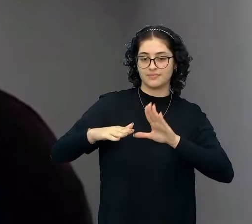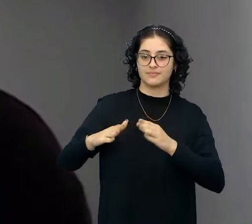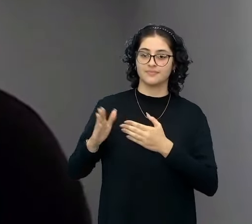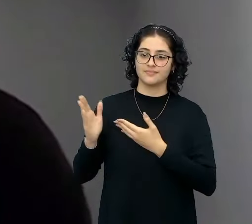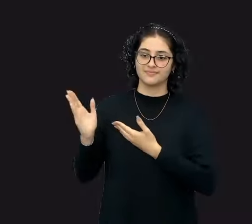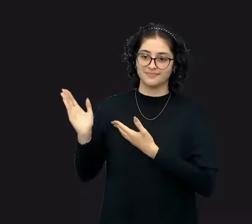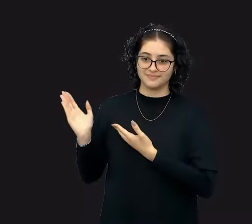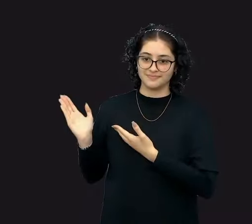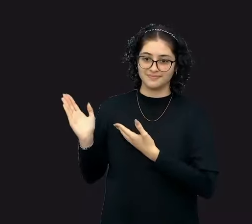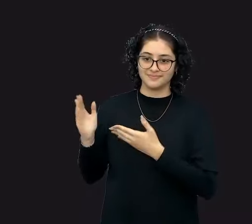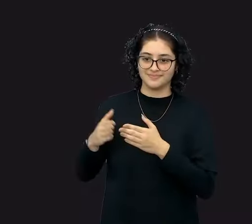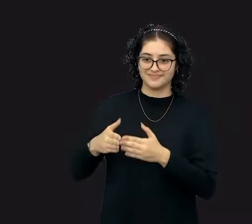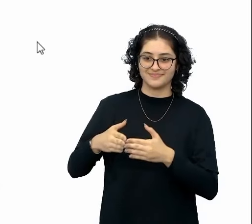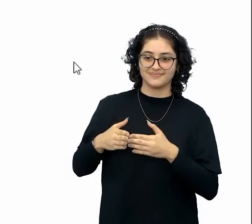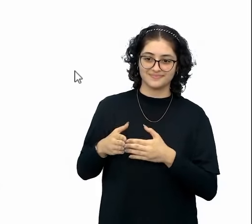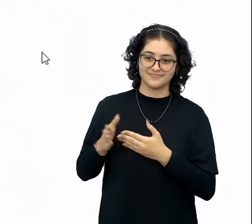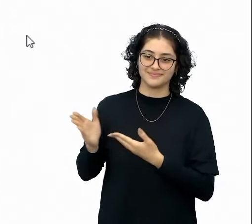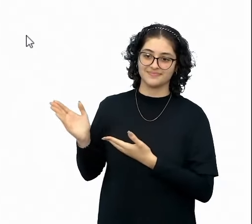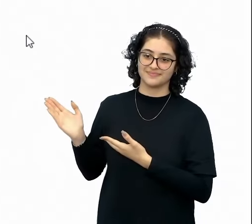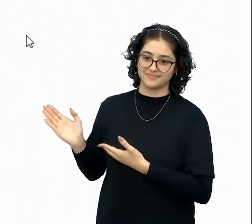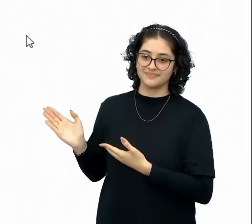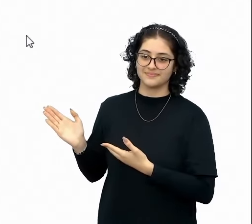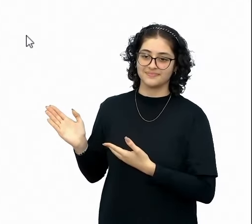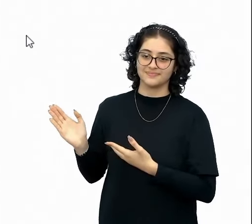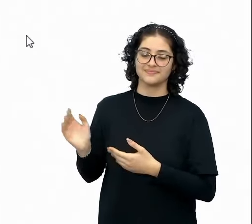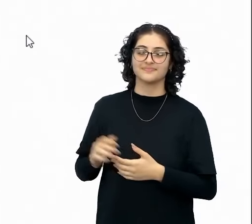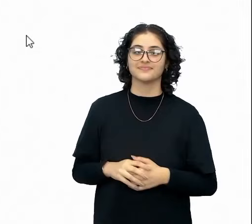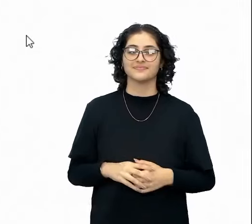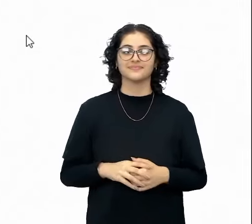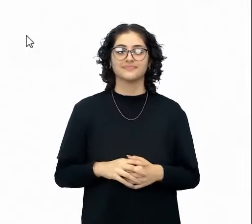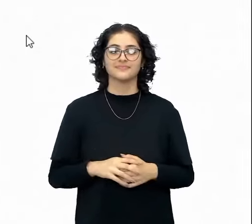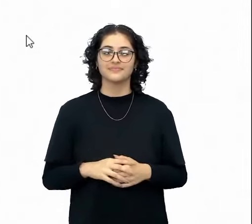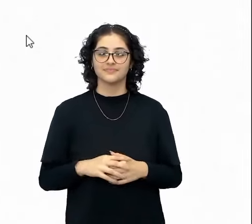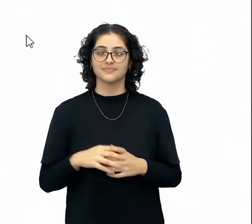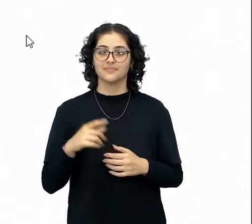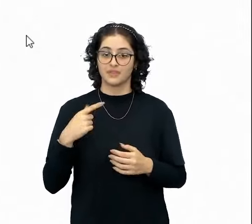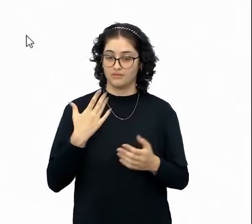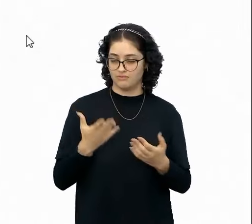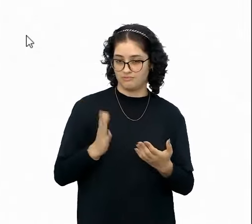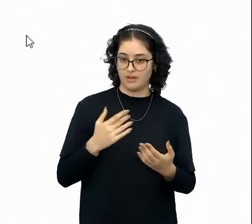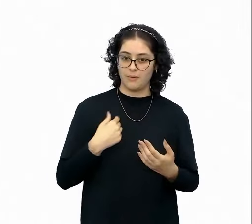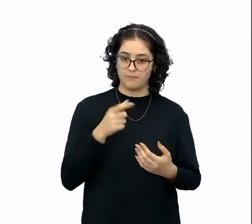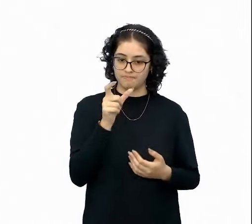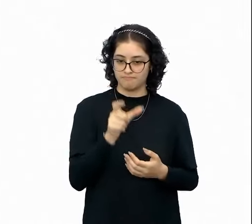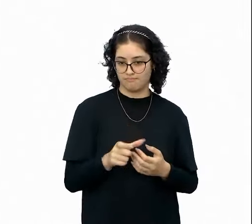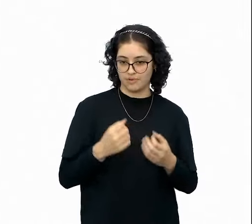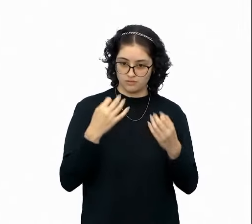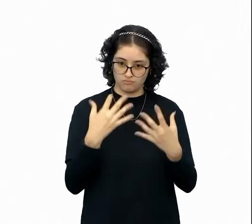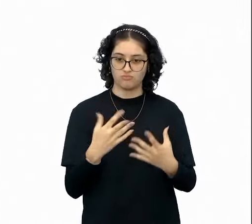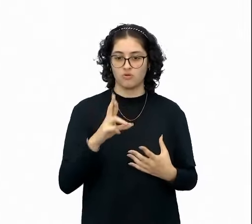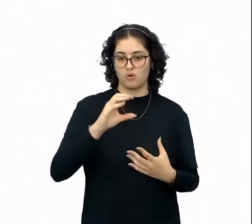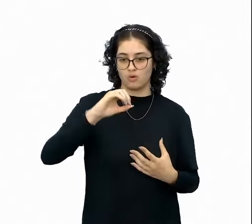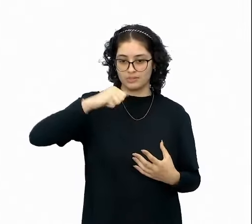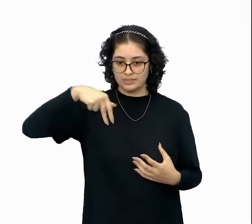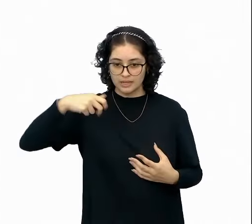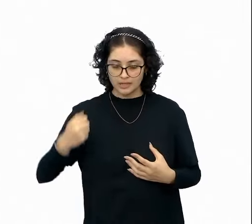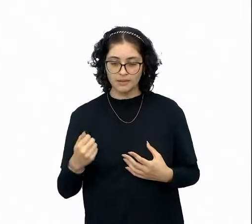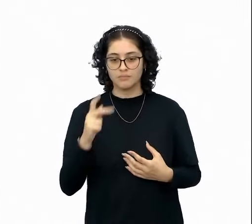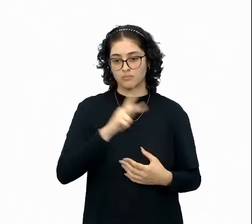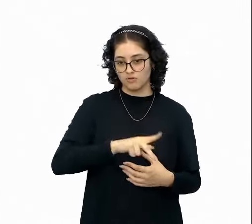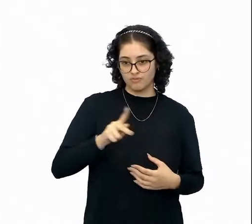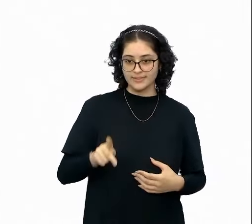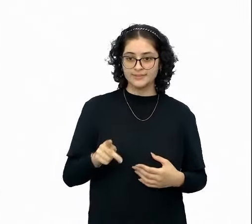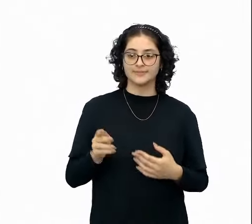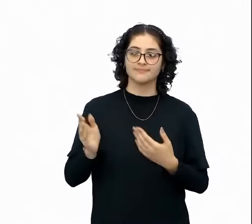por favor, tá? Como eu já me apresentei, Rosana, professora,